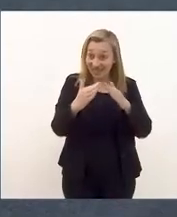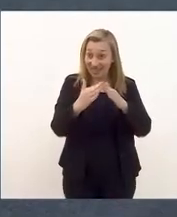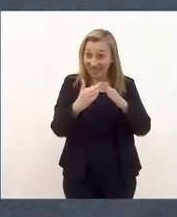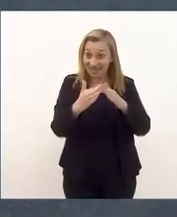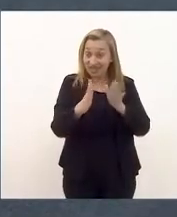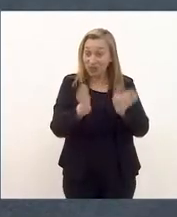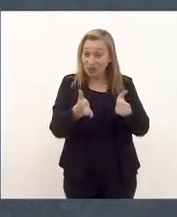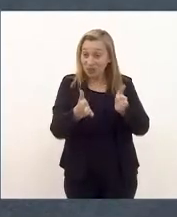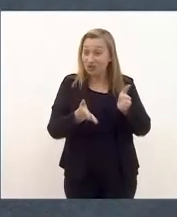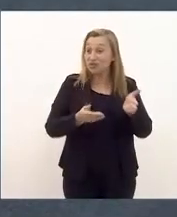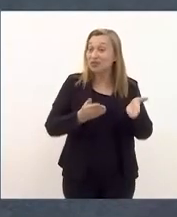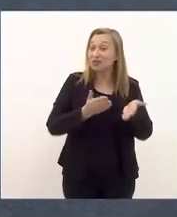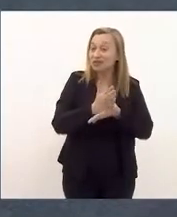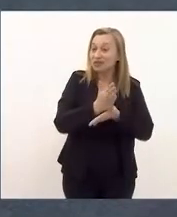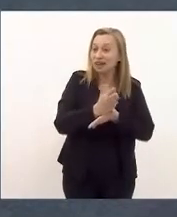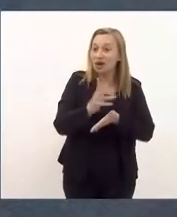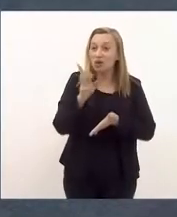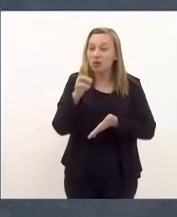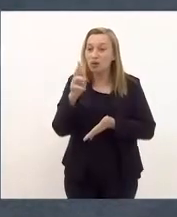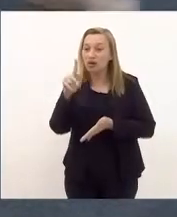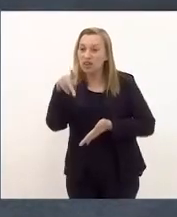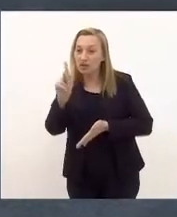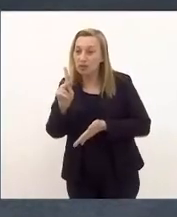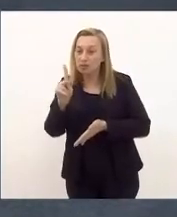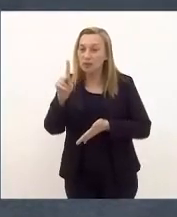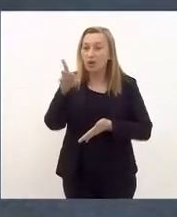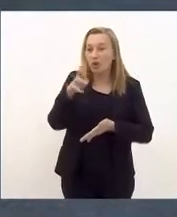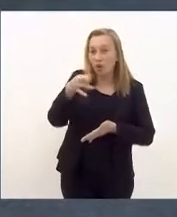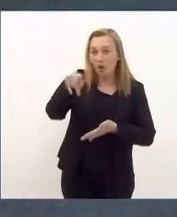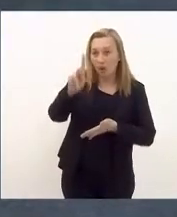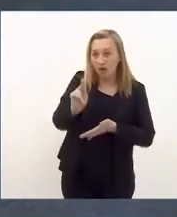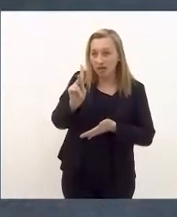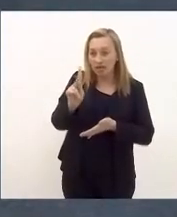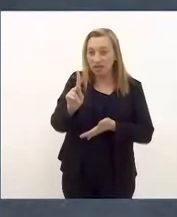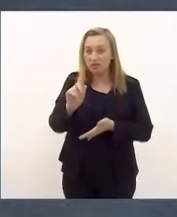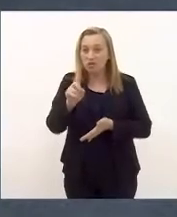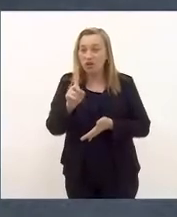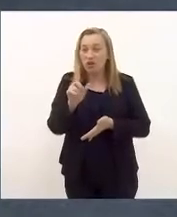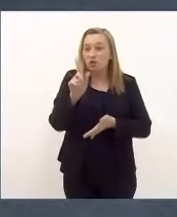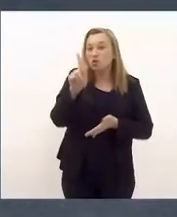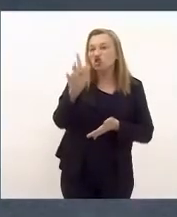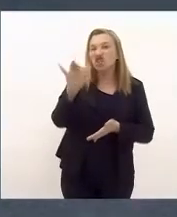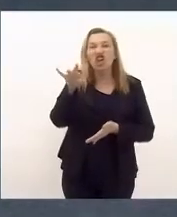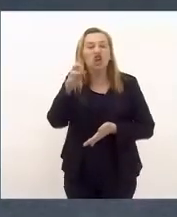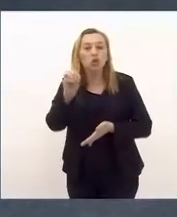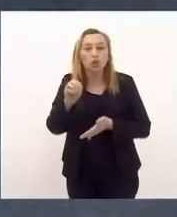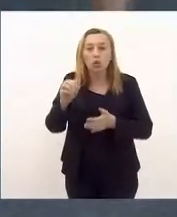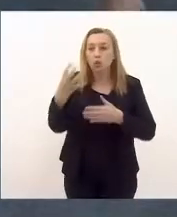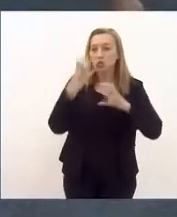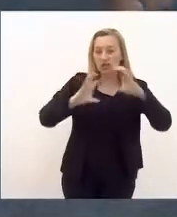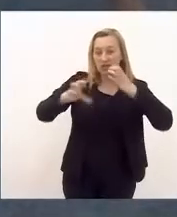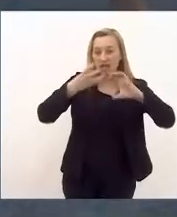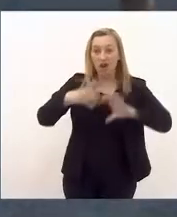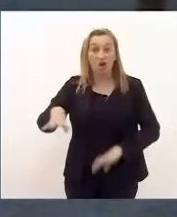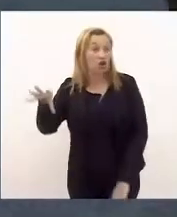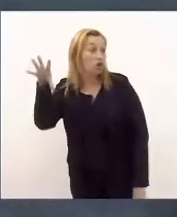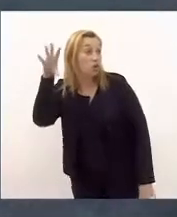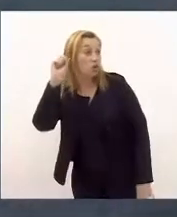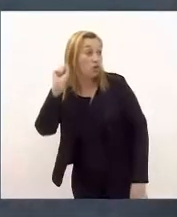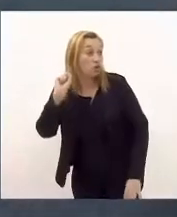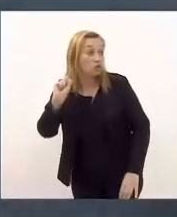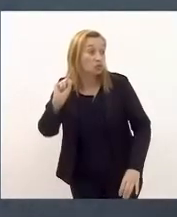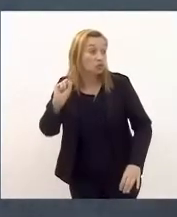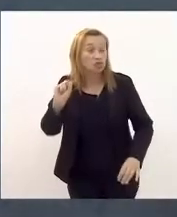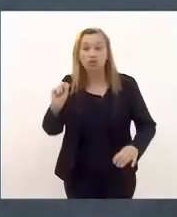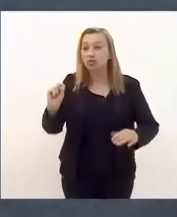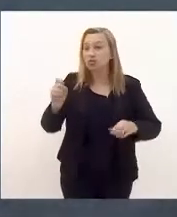proposição hoje. O hip-hop ele não é só um gênero musical, ele não é só algo que se escuta no horário de lazer.